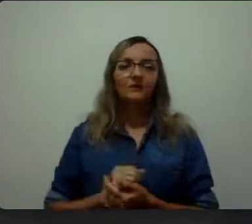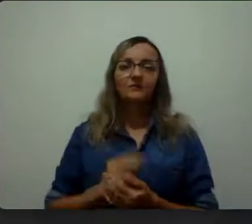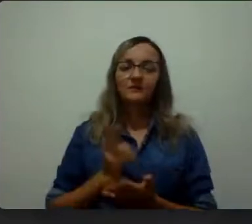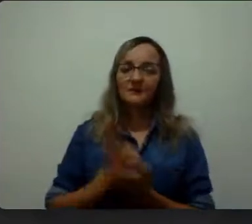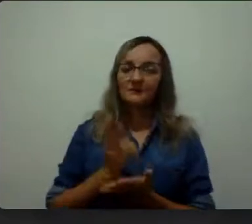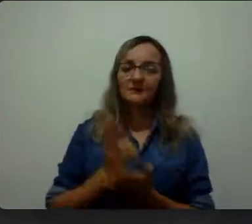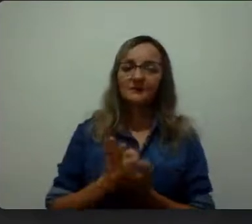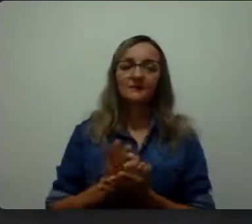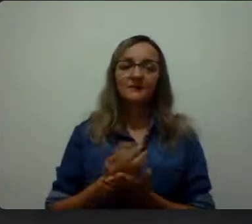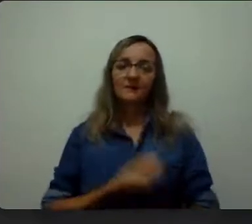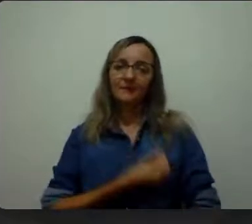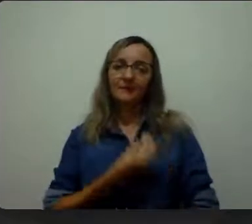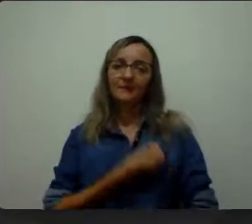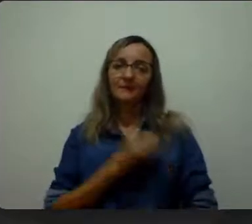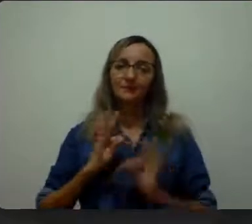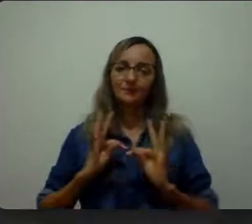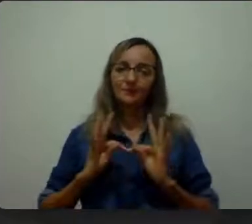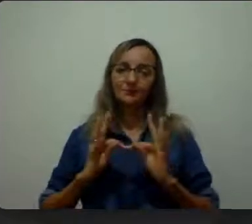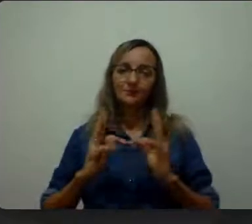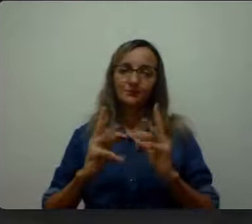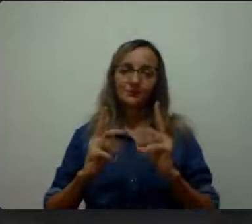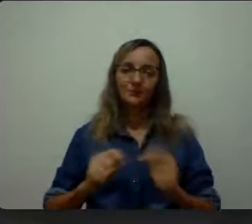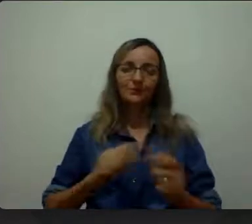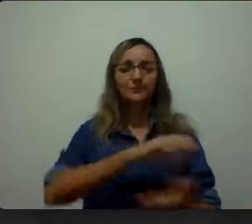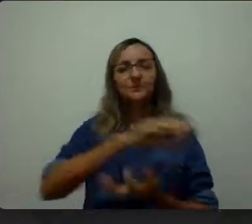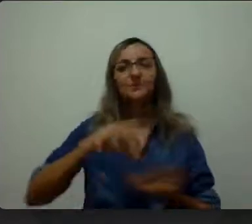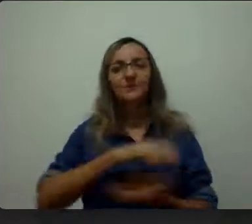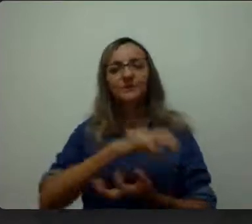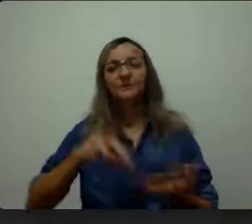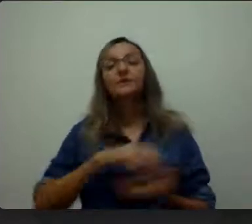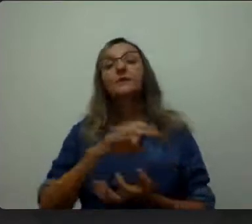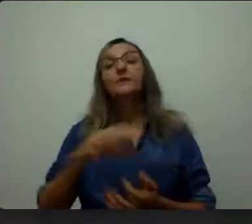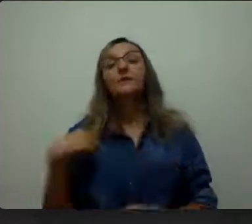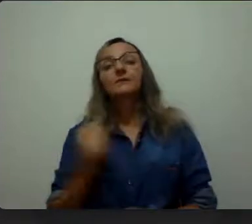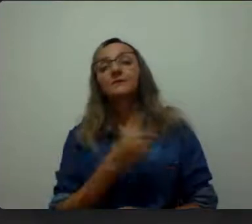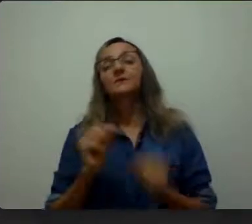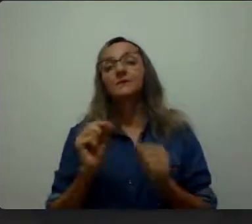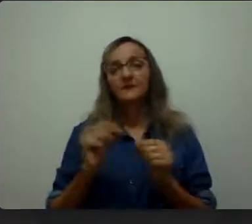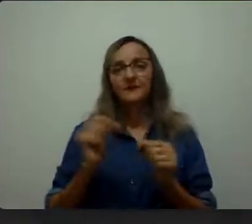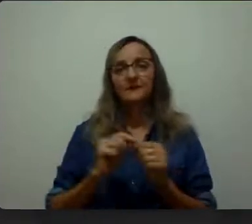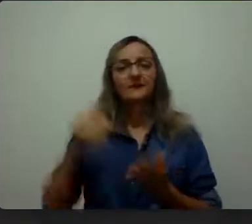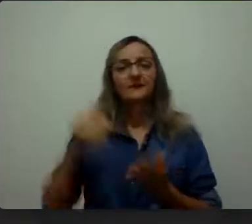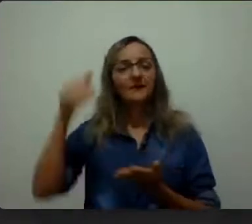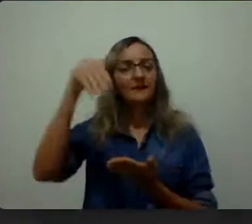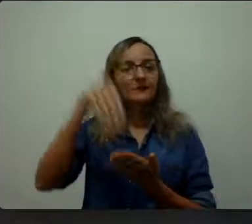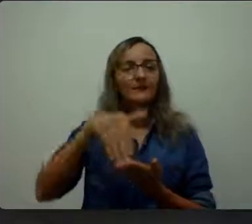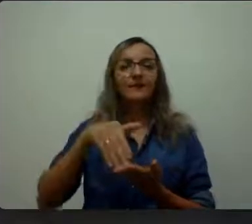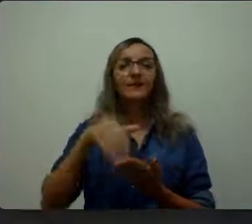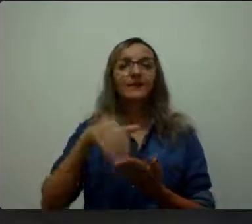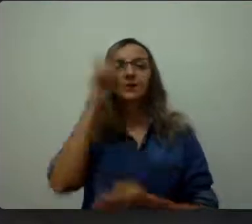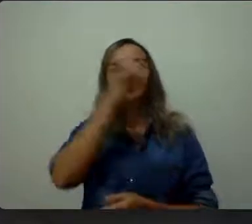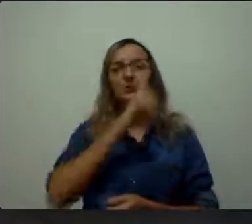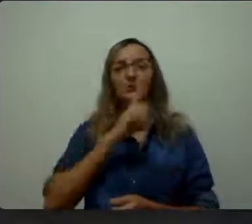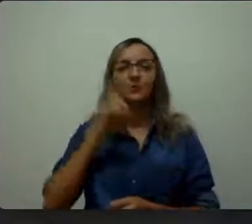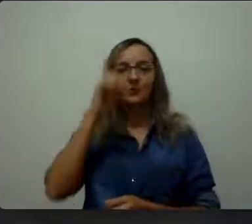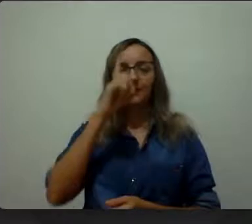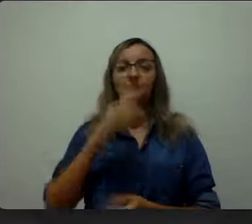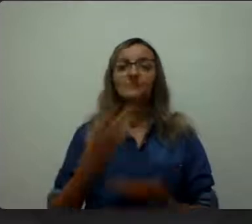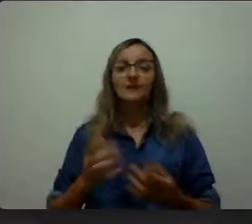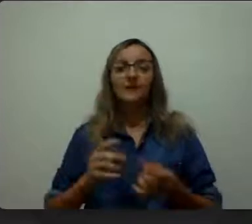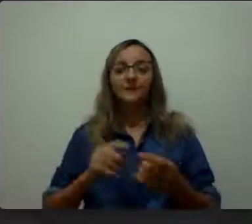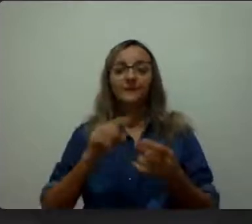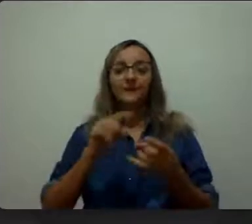Val estarão por lá também. Então, agradeço a nossa equipe aqui de intérprete de Libras, agradeço a participação de todos, e a gente está